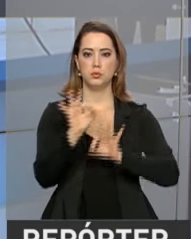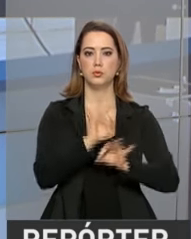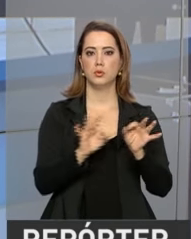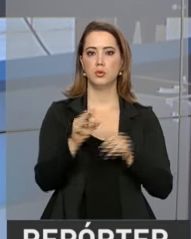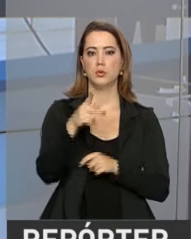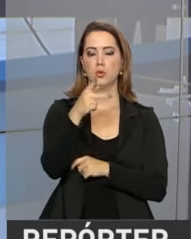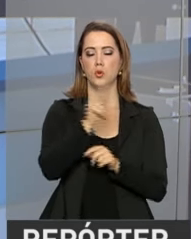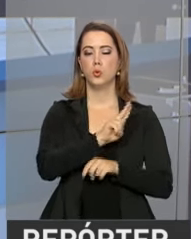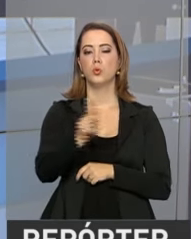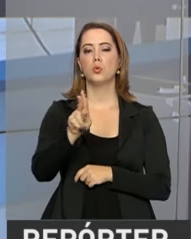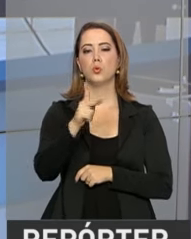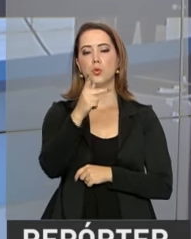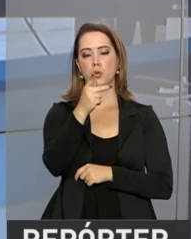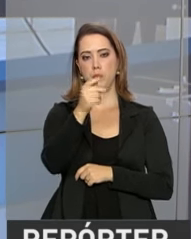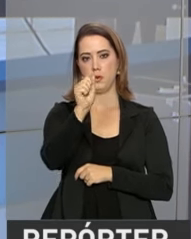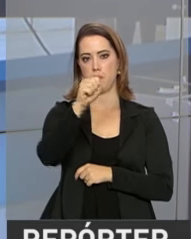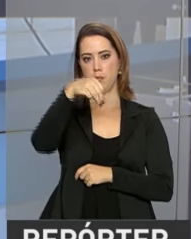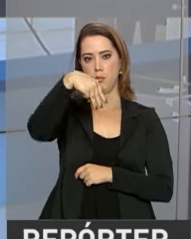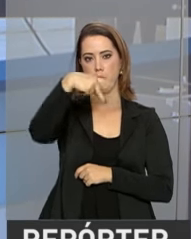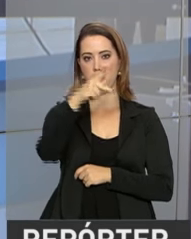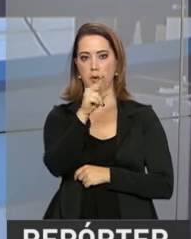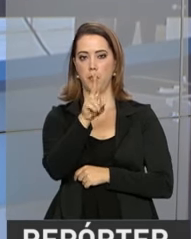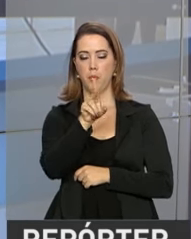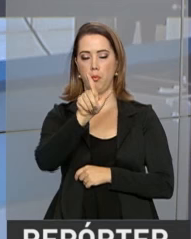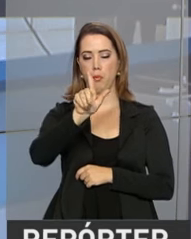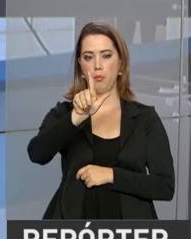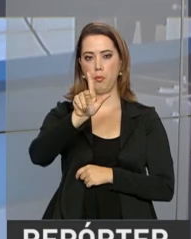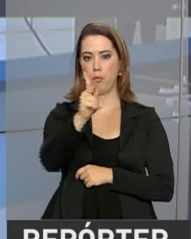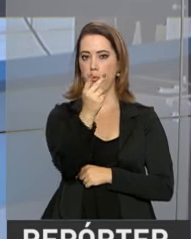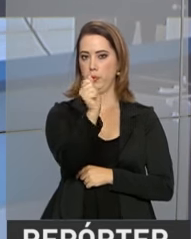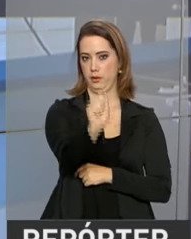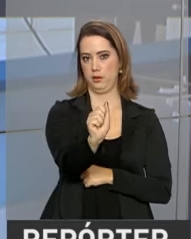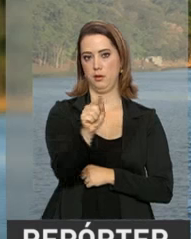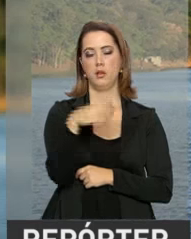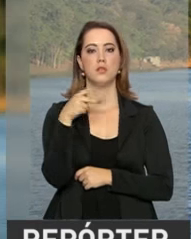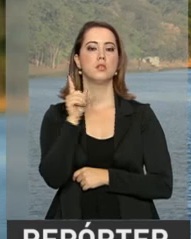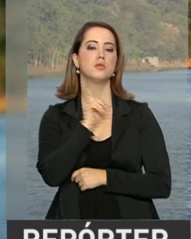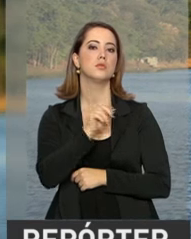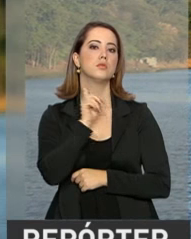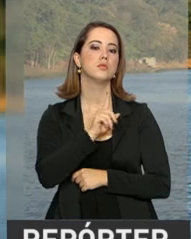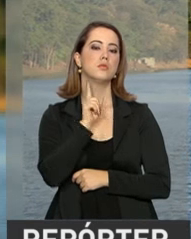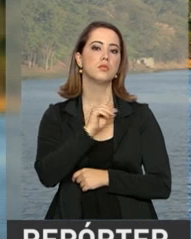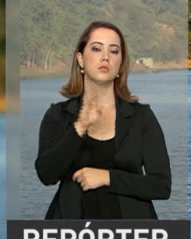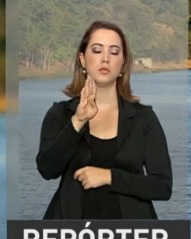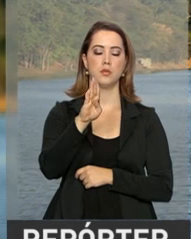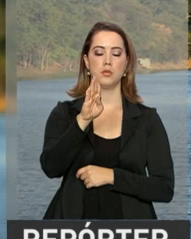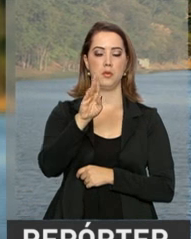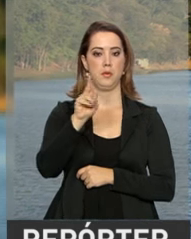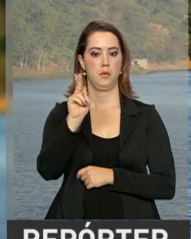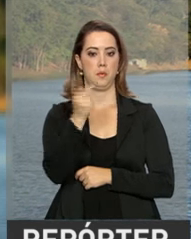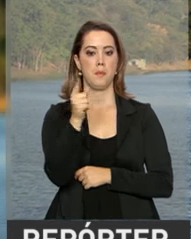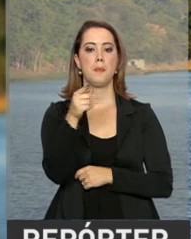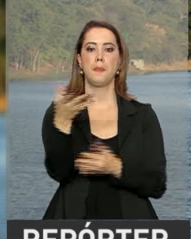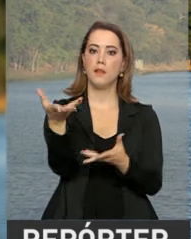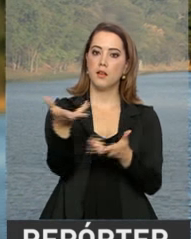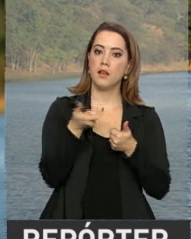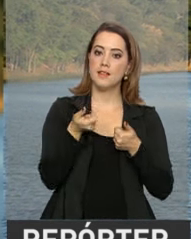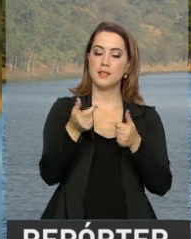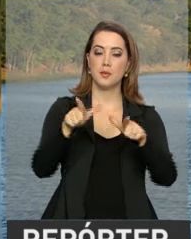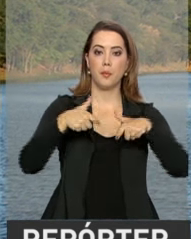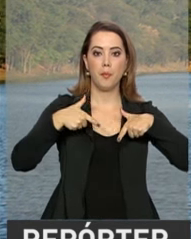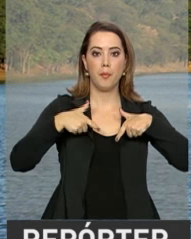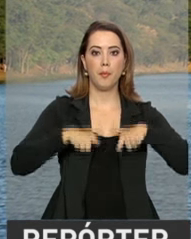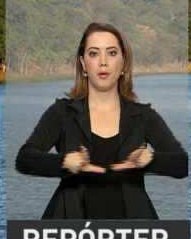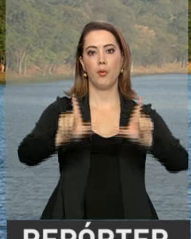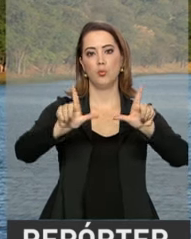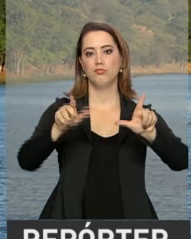Horizonte, conquistou o título de Patrimônio Mundial da Humanidade da Unesco. Este é mais um título inédito que o Brasil acaba de receber. O